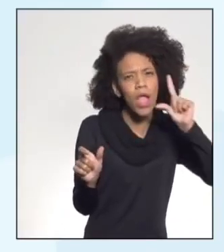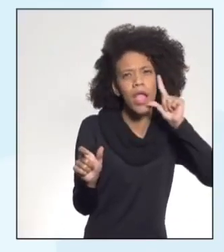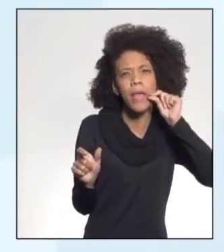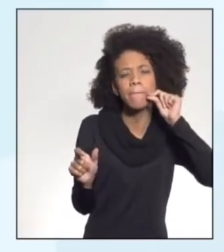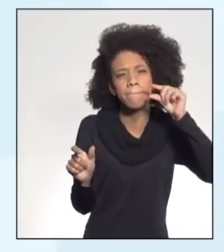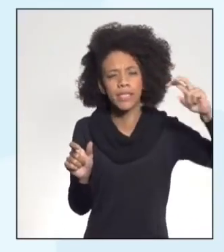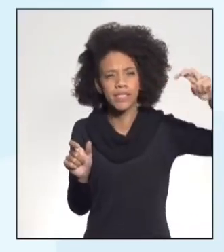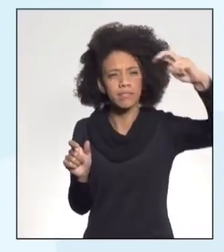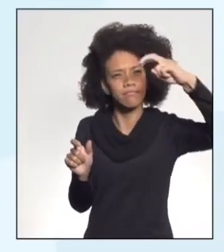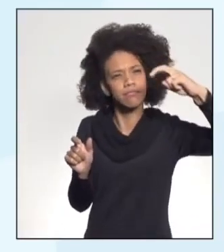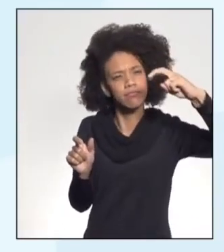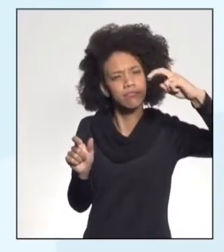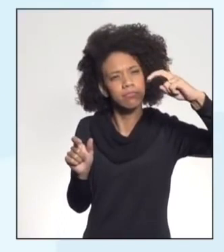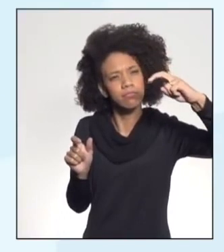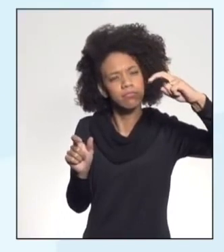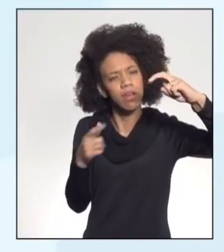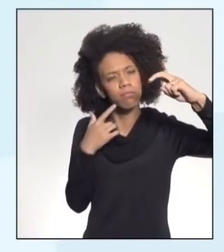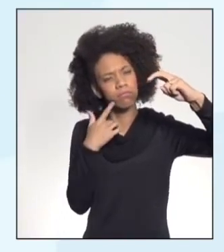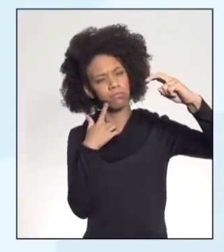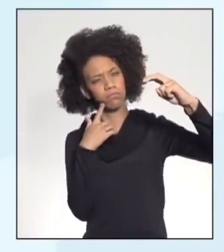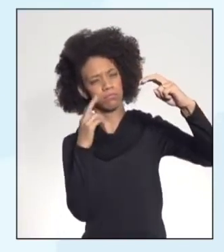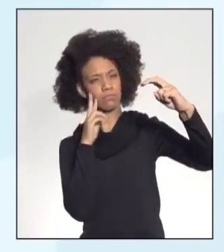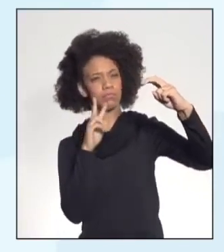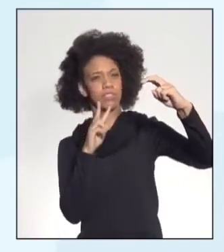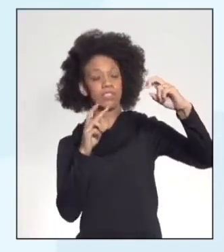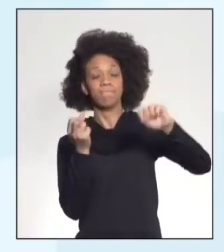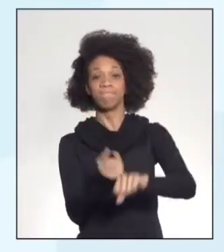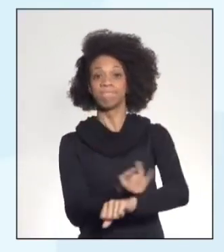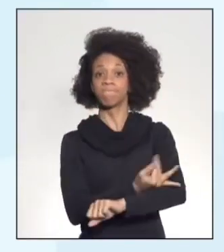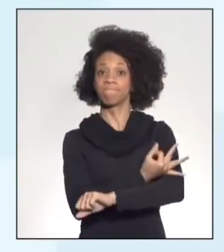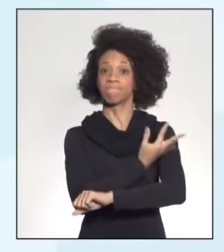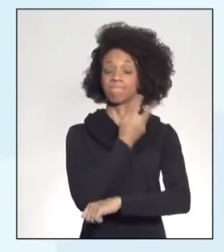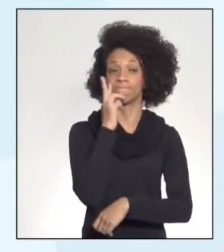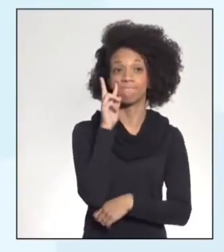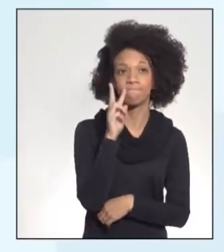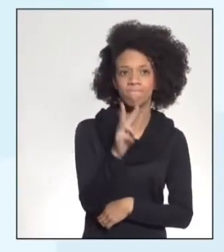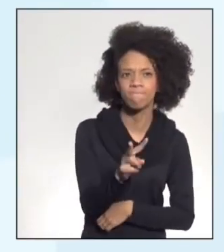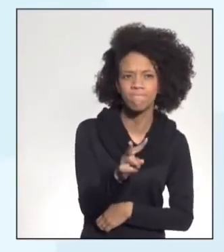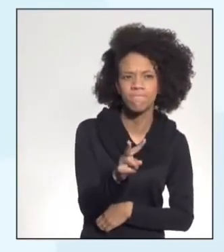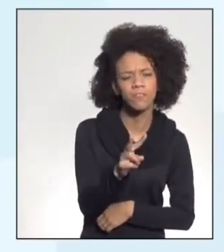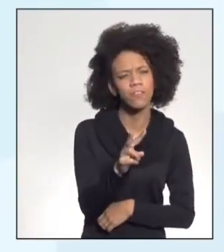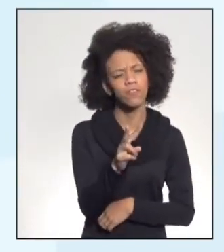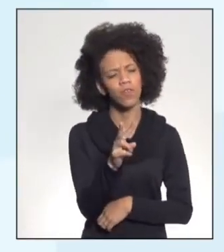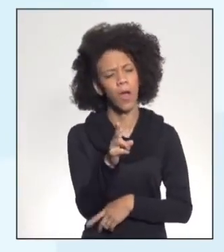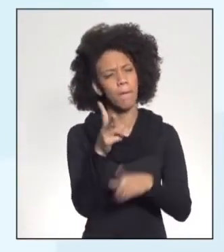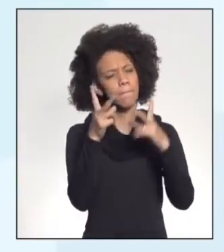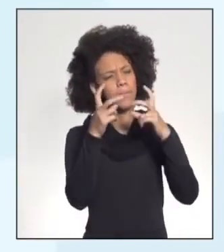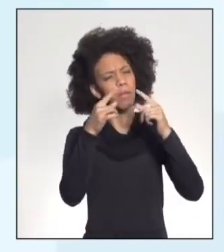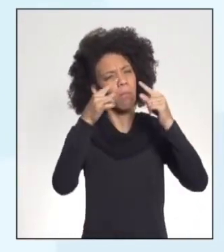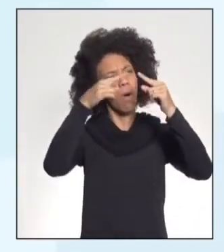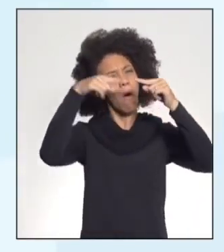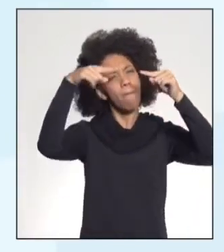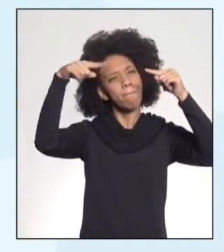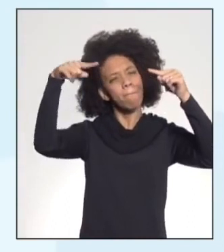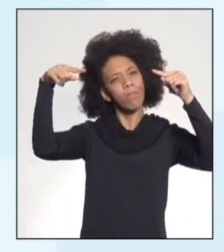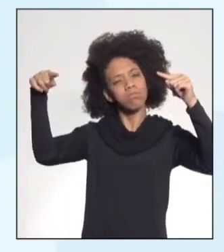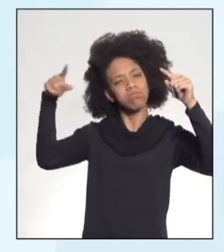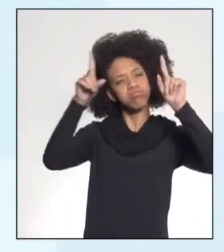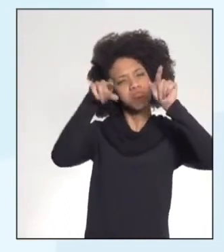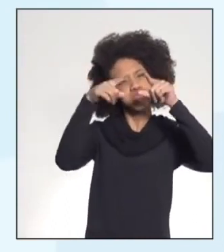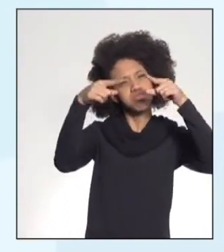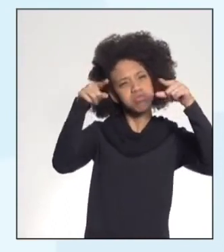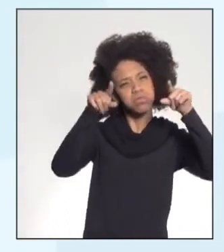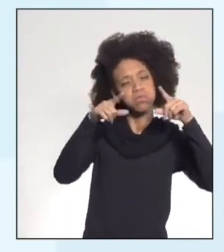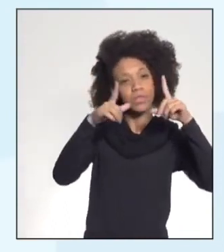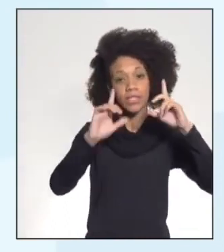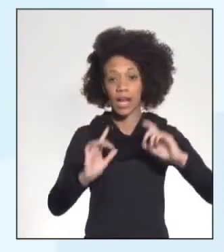ver o passarinho nos fios, ele teve uma inspiração e ele viu uma música. Ele viu uma partitura musical. Ele